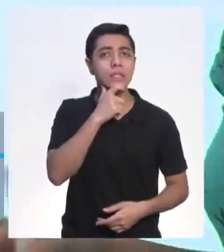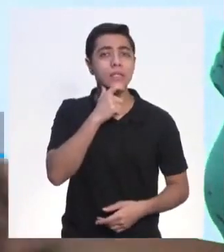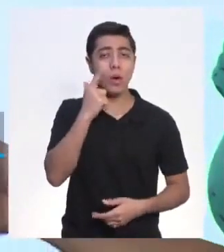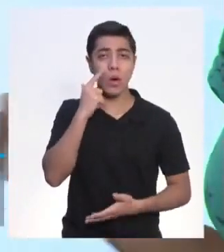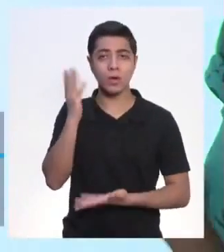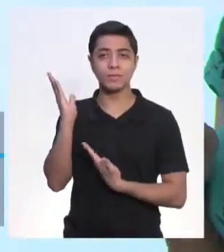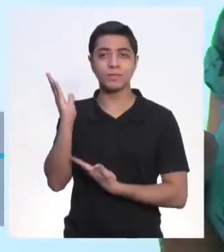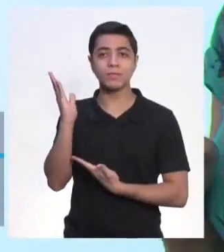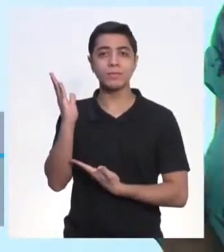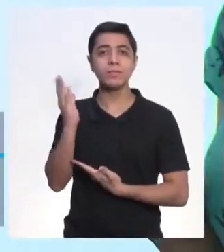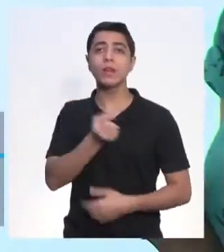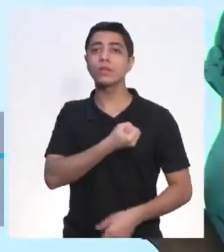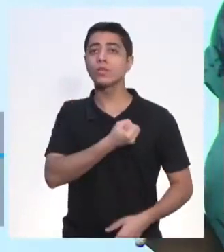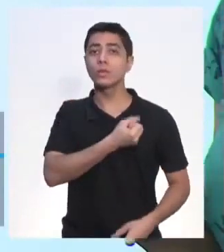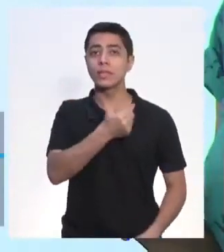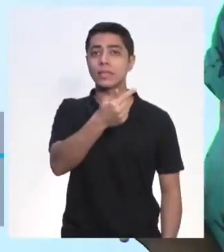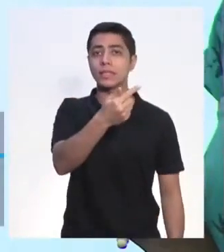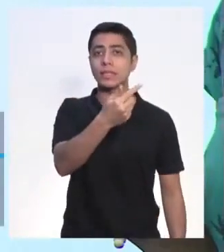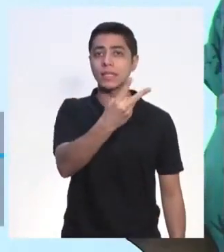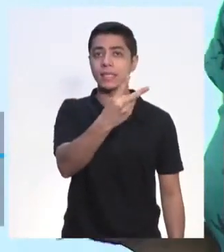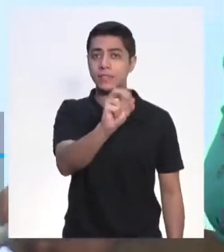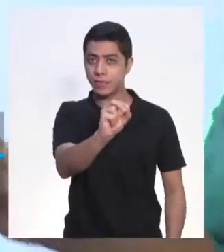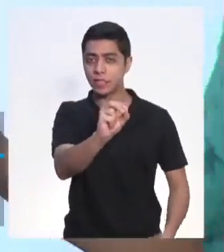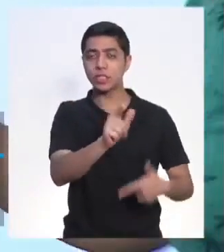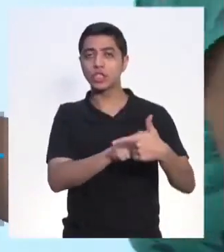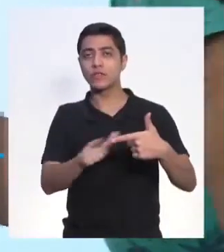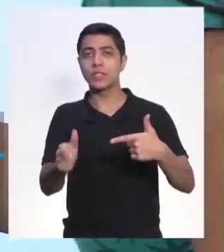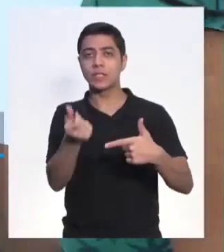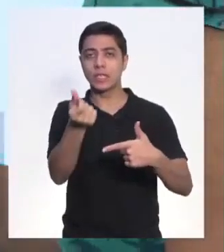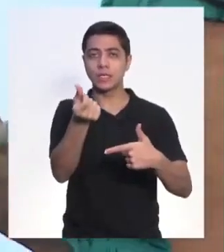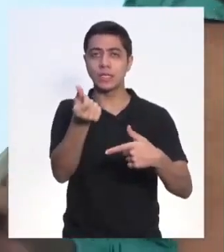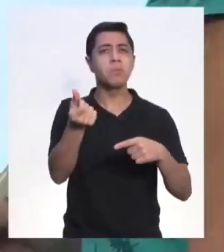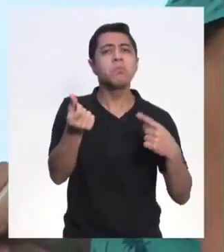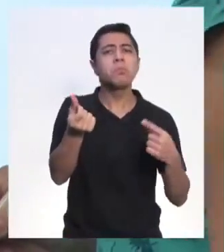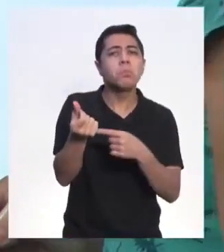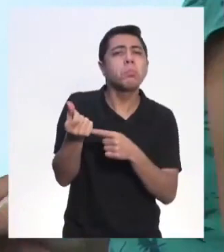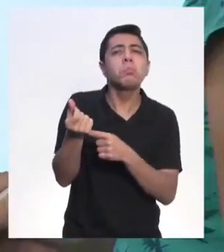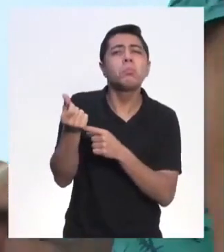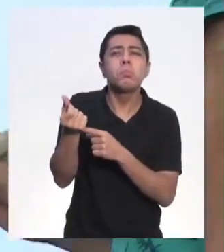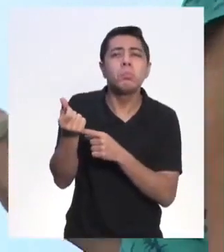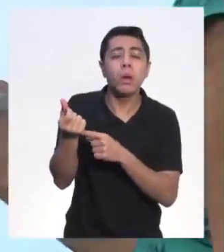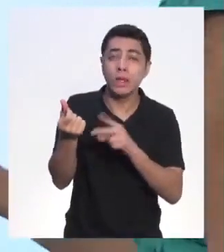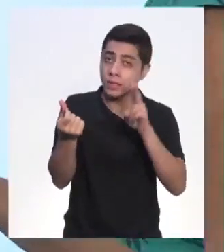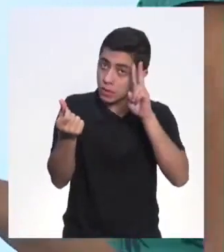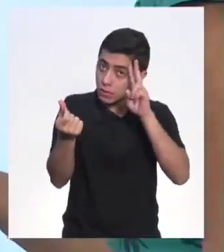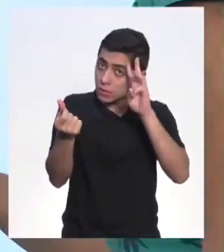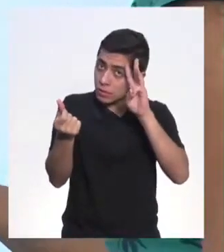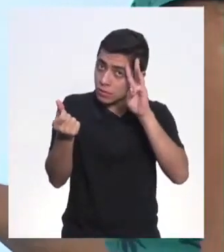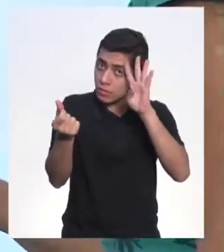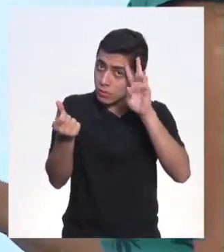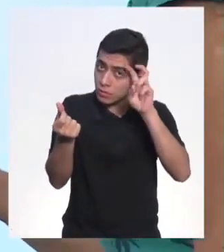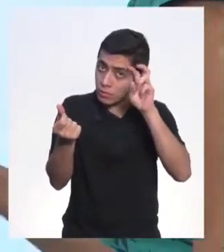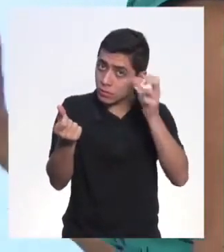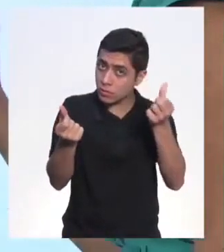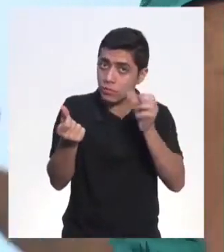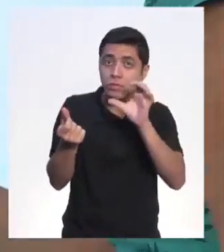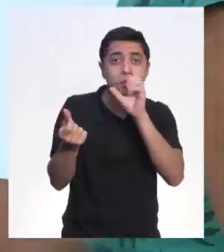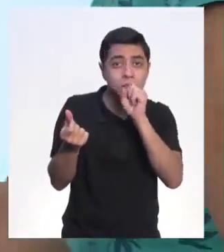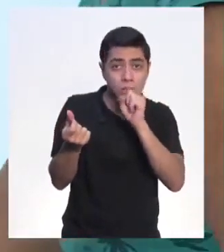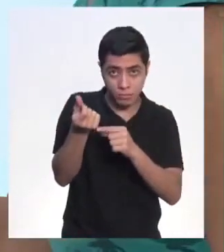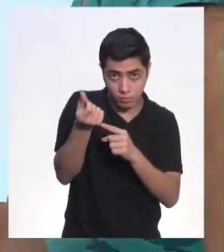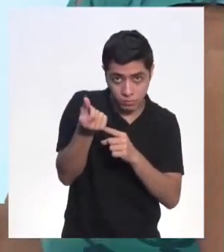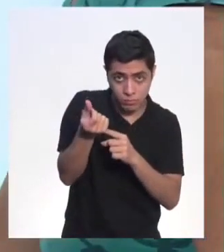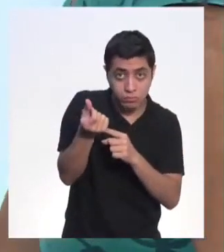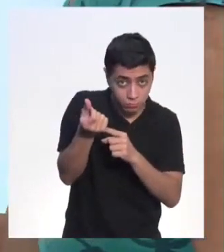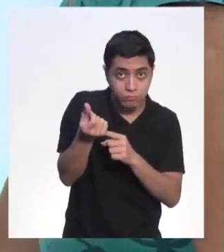6? Porque são 6 dias na semana, certo? Bom, 7 dá para dividir? Dá. Uma vez. 1